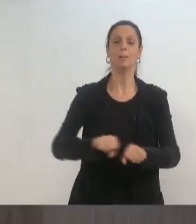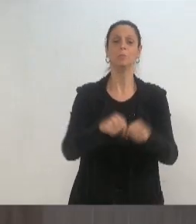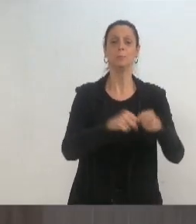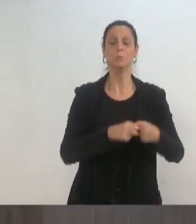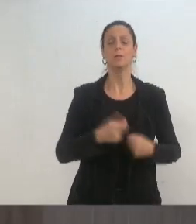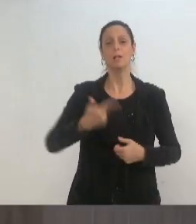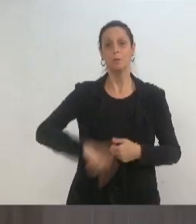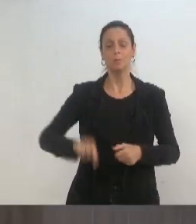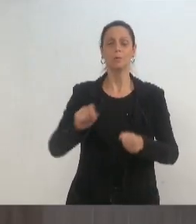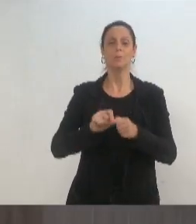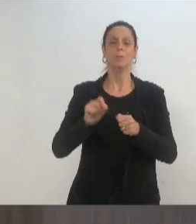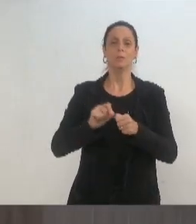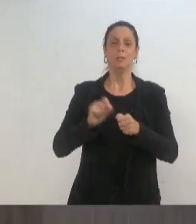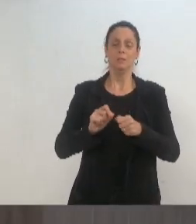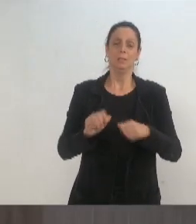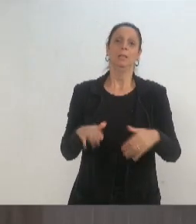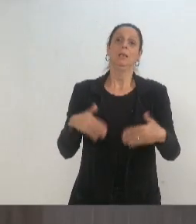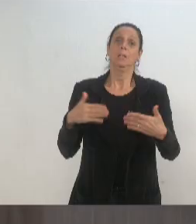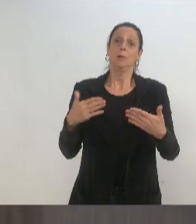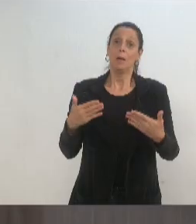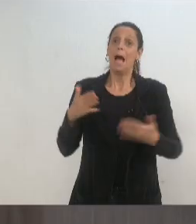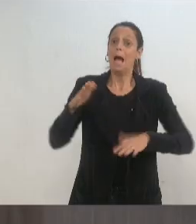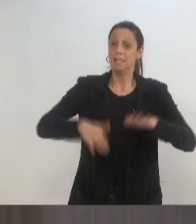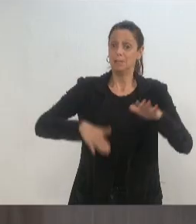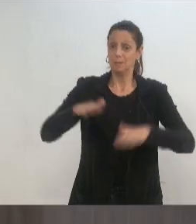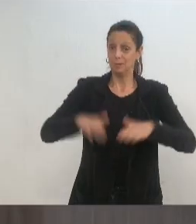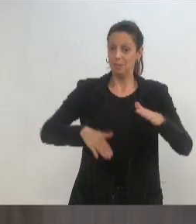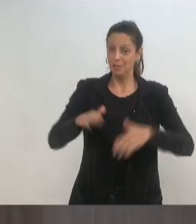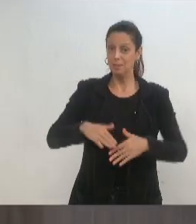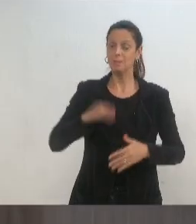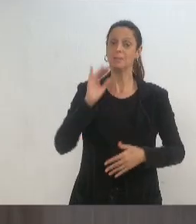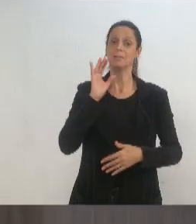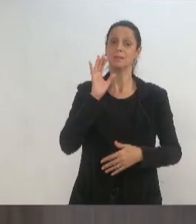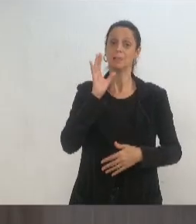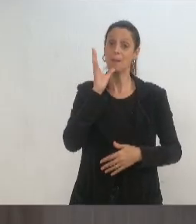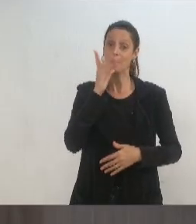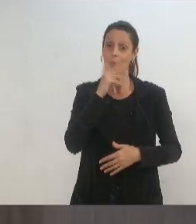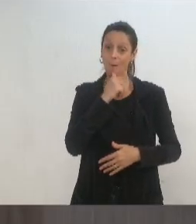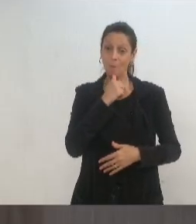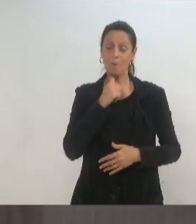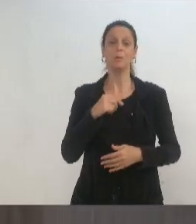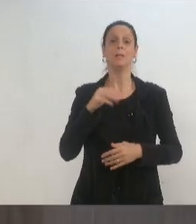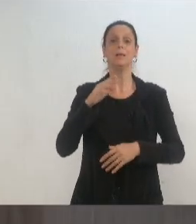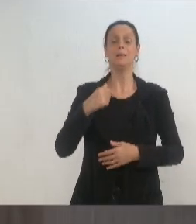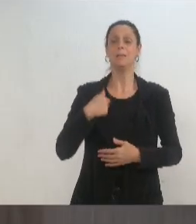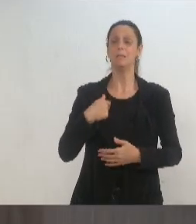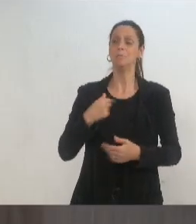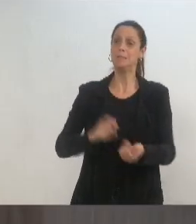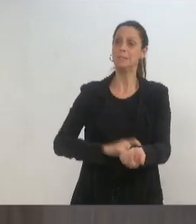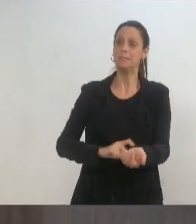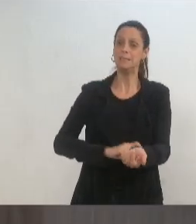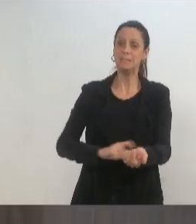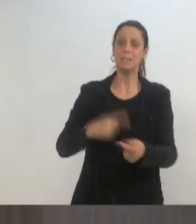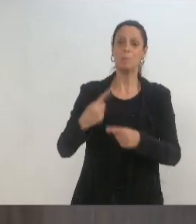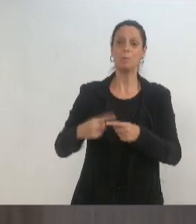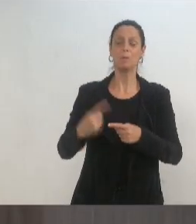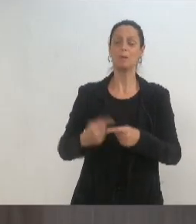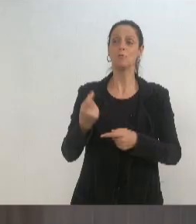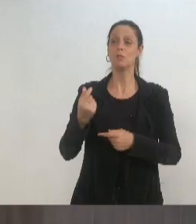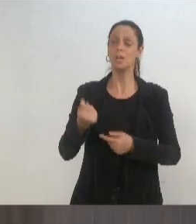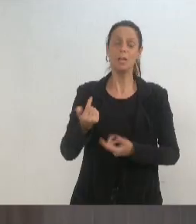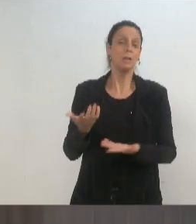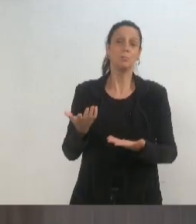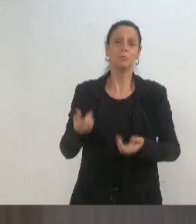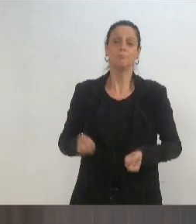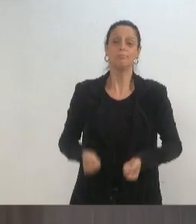de novo. Quando vem uma semana, porque demora, é dinheiro jogado... E eu não entendo dinheiro jogado fora, isso me irrita, me tira. E se eles sabem